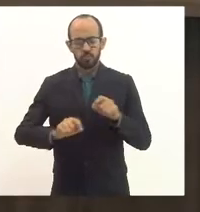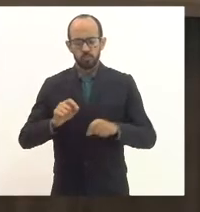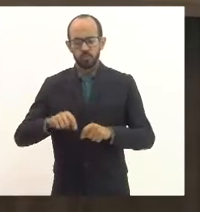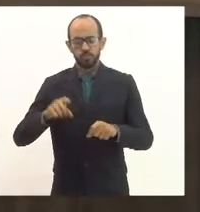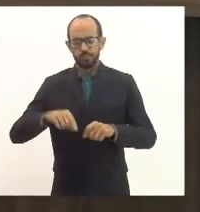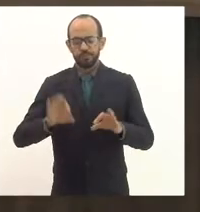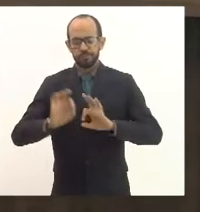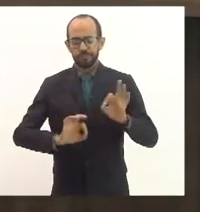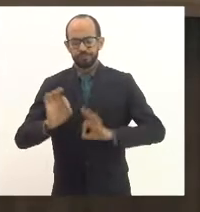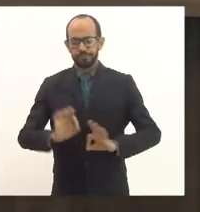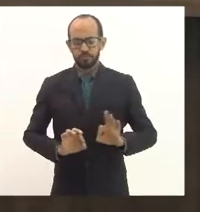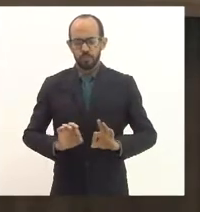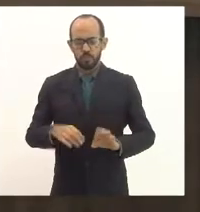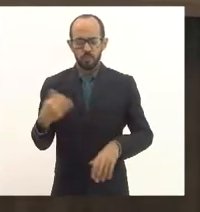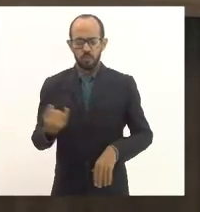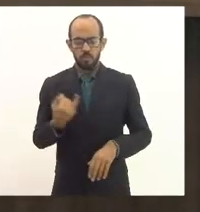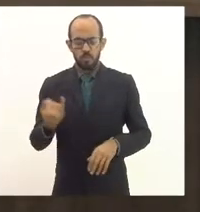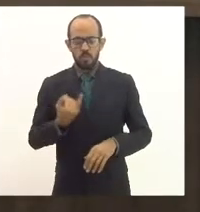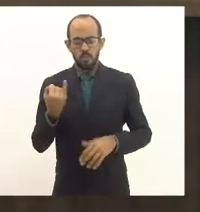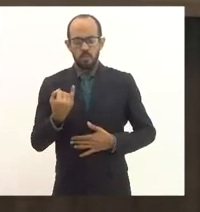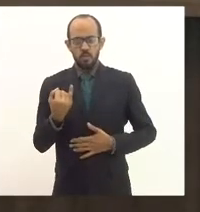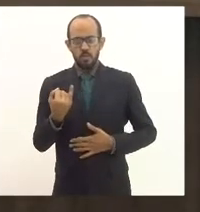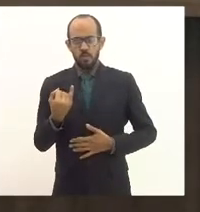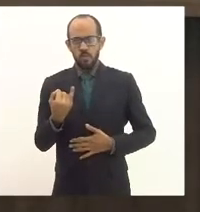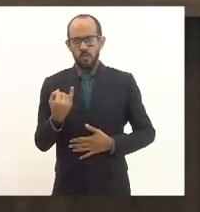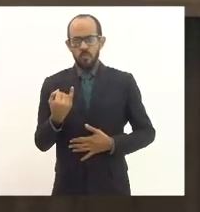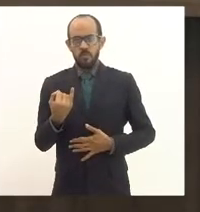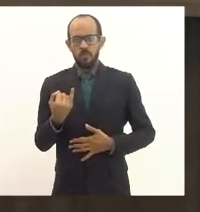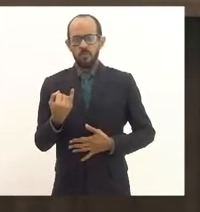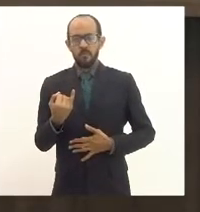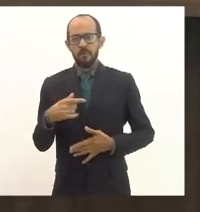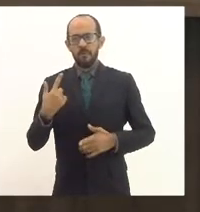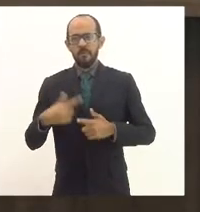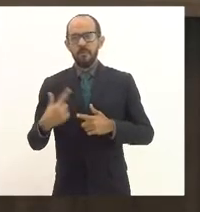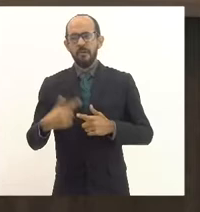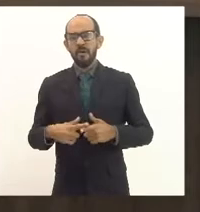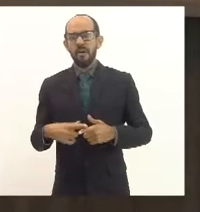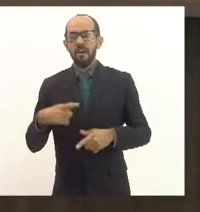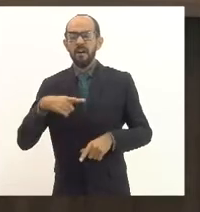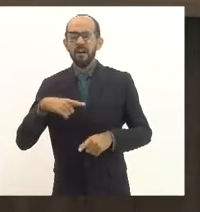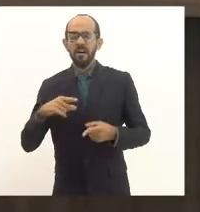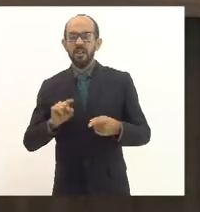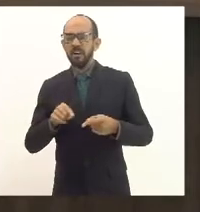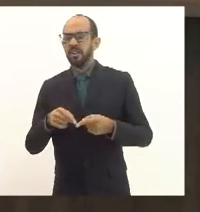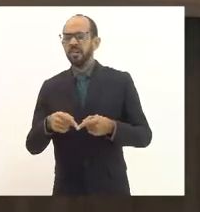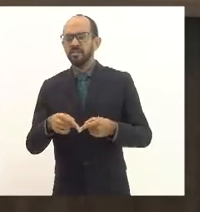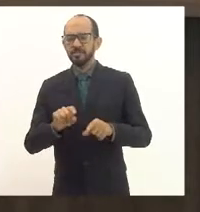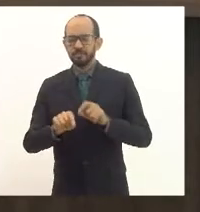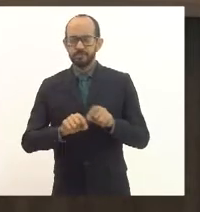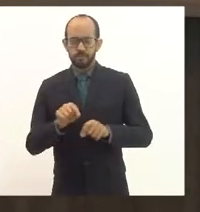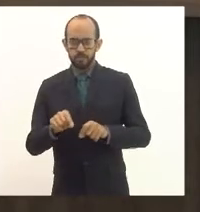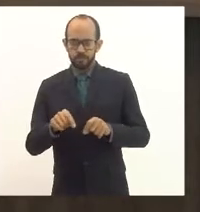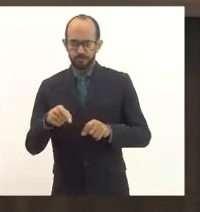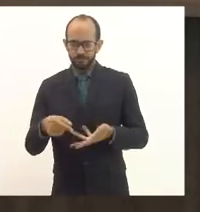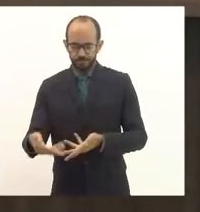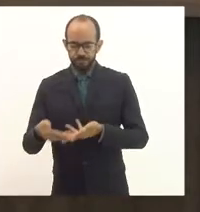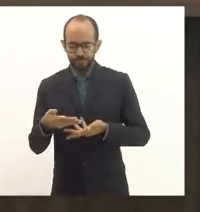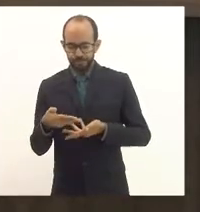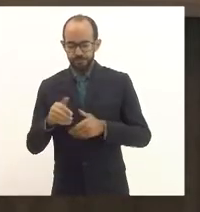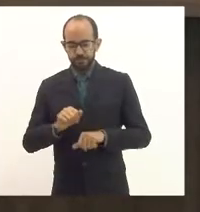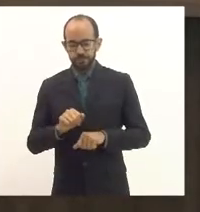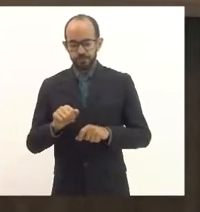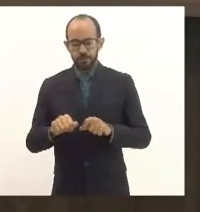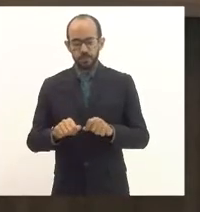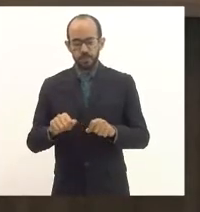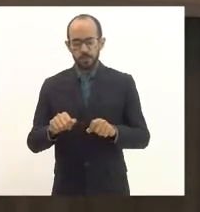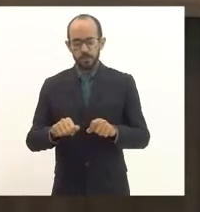projeto importante, porque tem por objetivo atender,